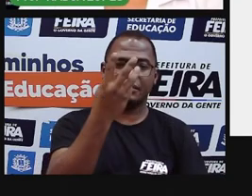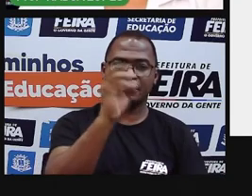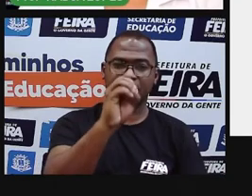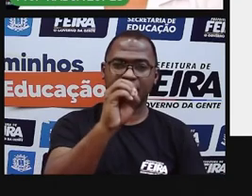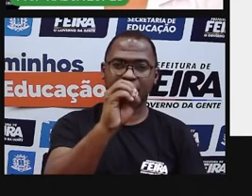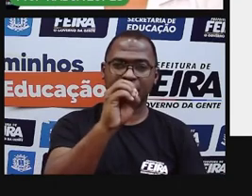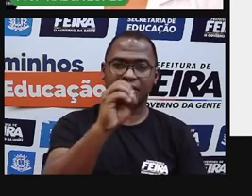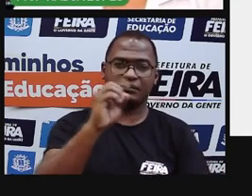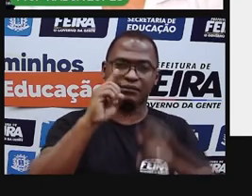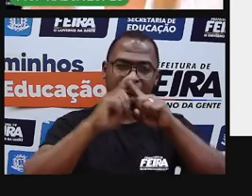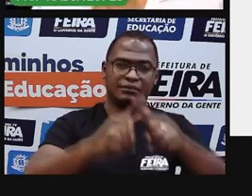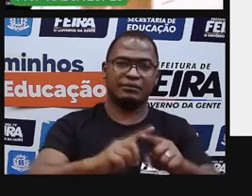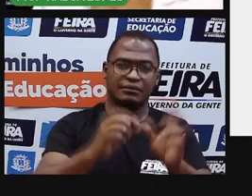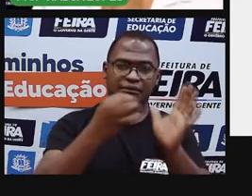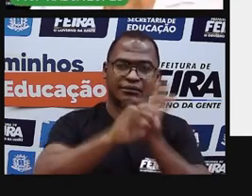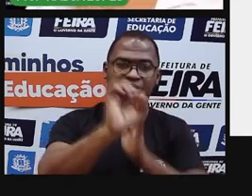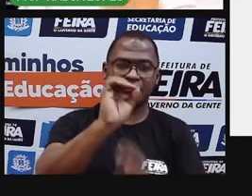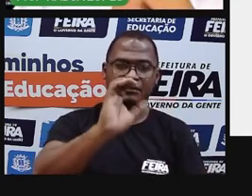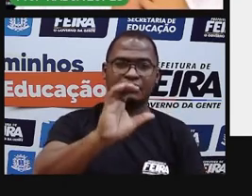é